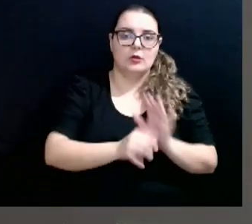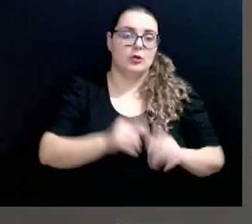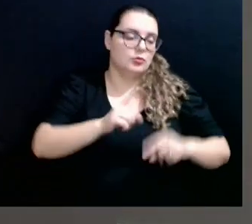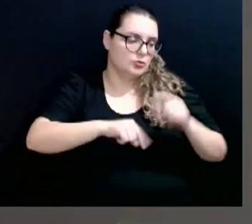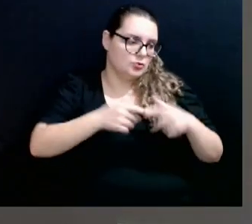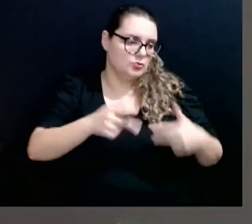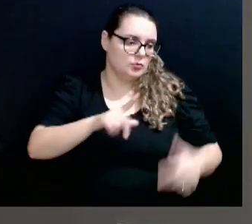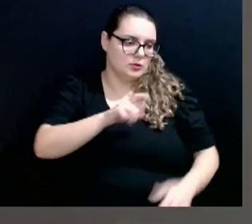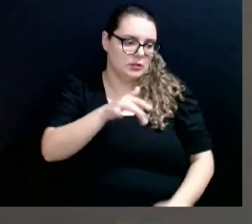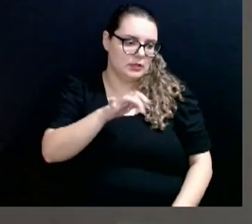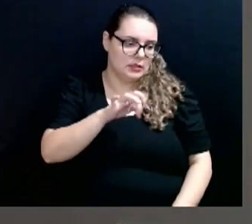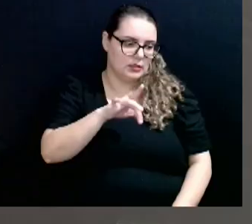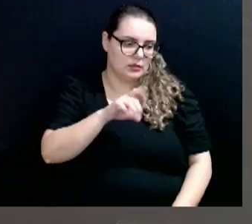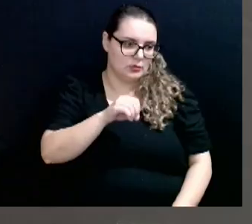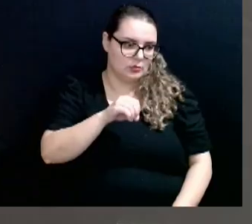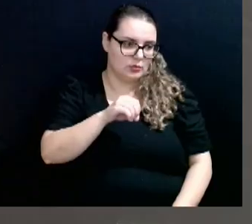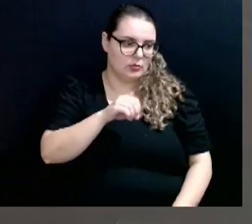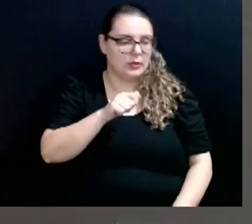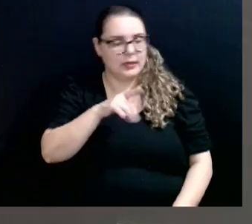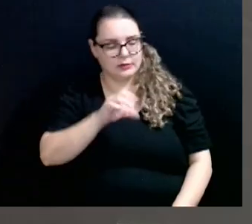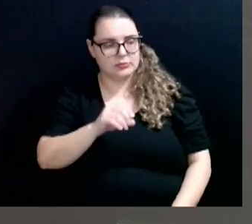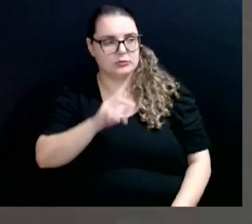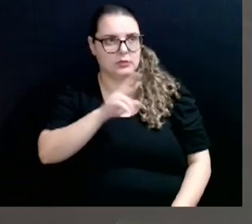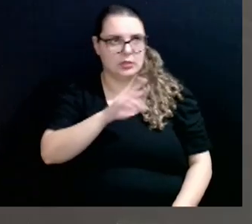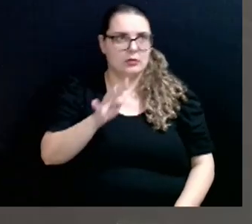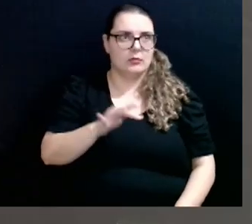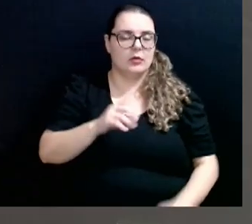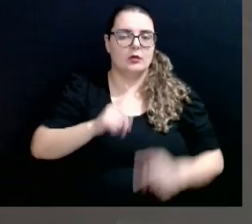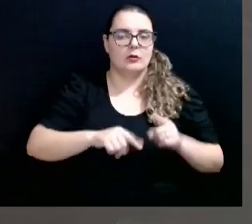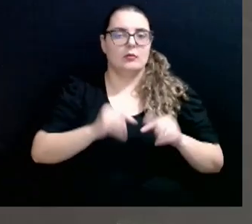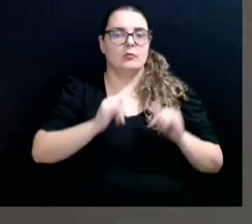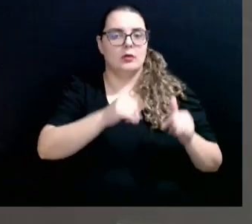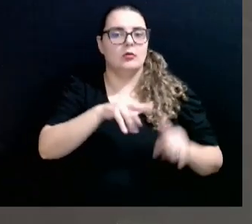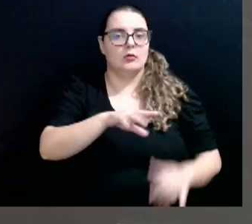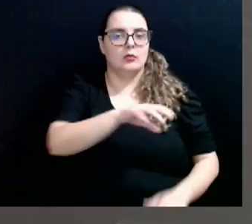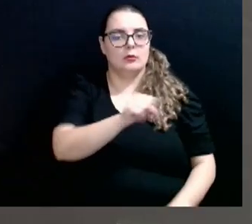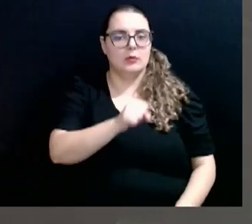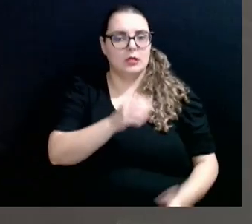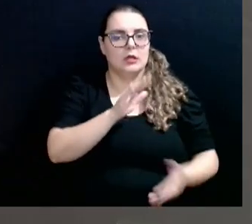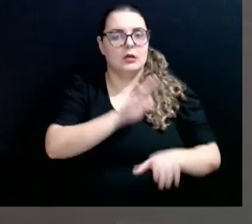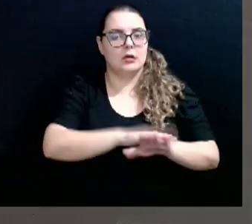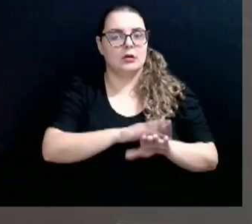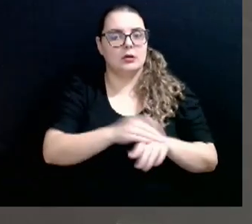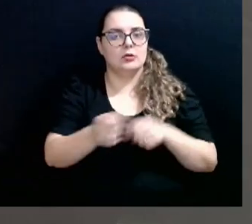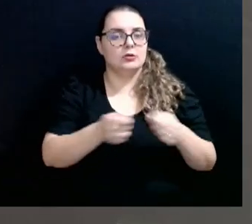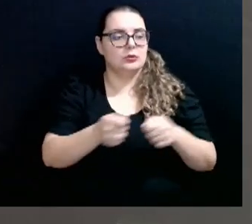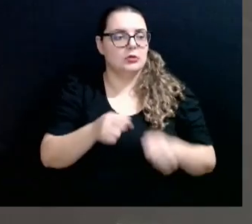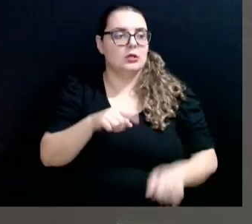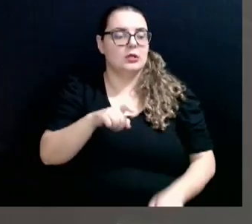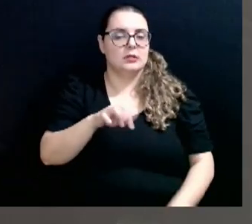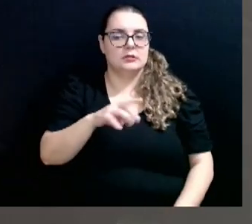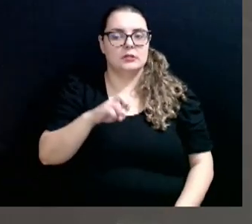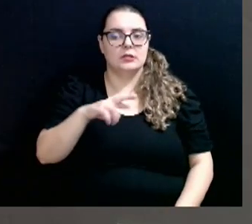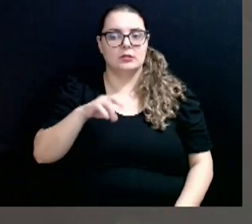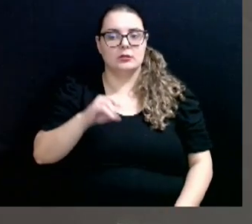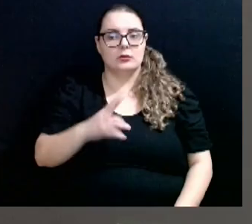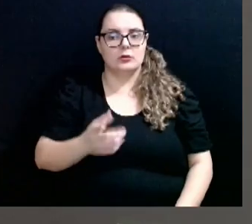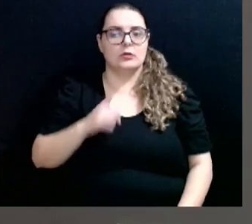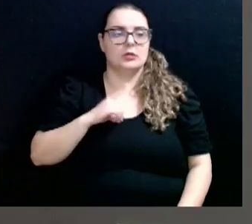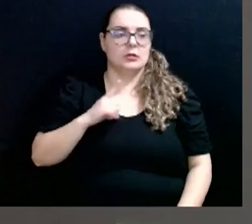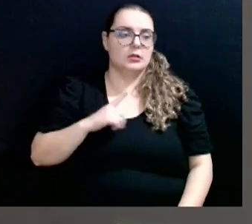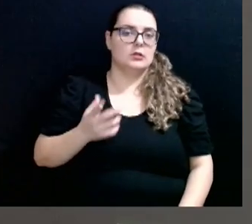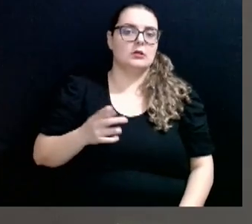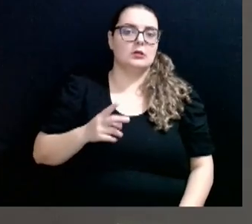por exemplo, da Receita Federal, são mercadorias abandonadas ou apreendidas em ações do controle do comércio exterior. tem veículo